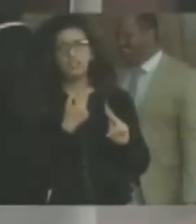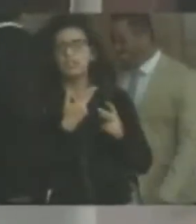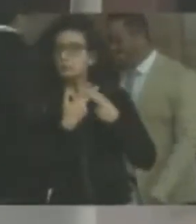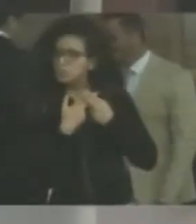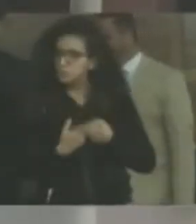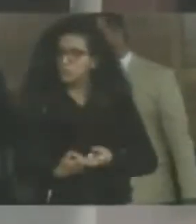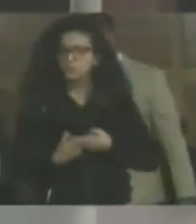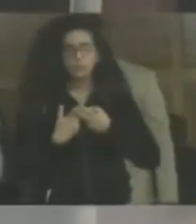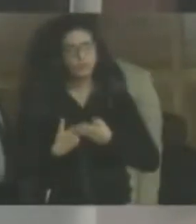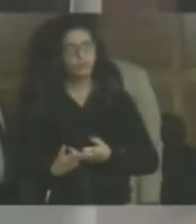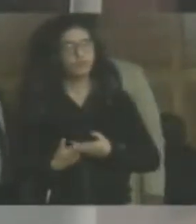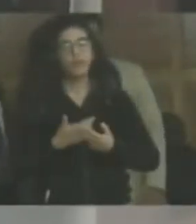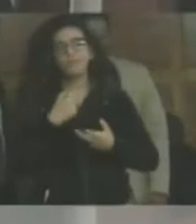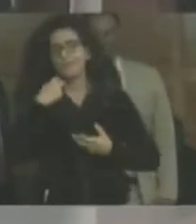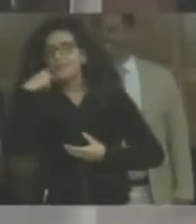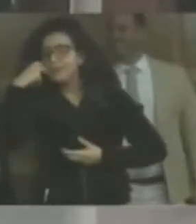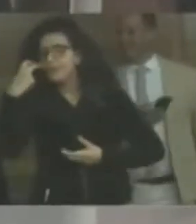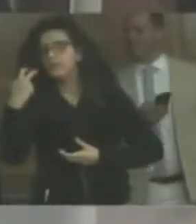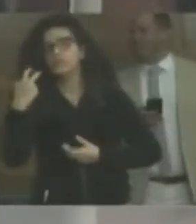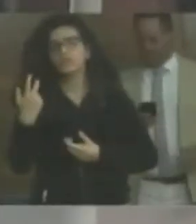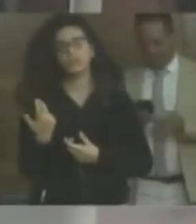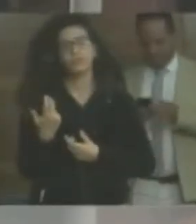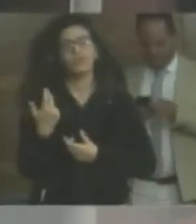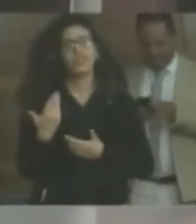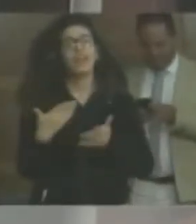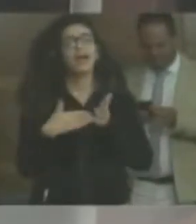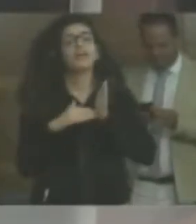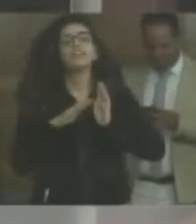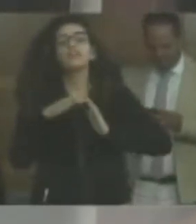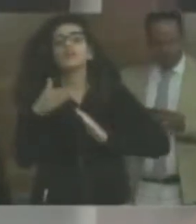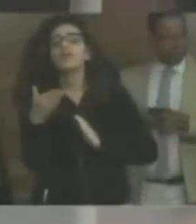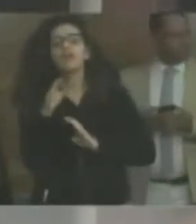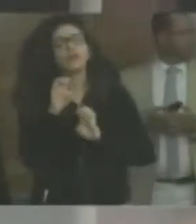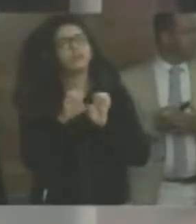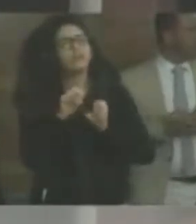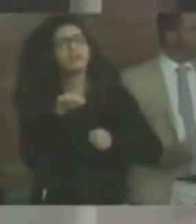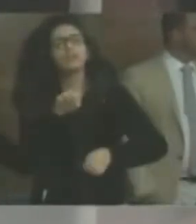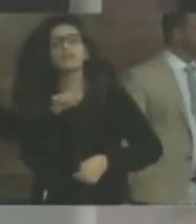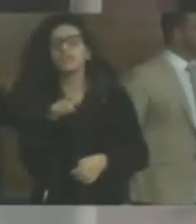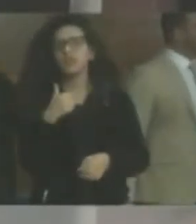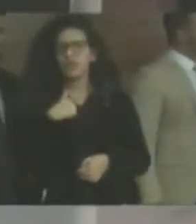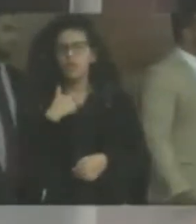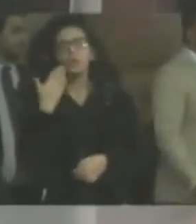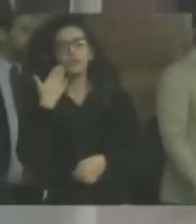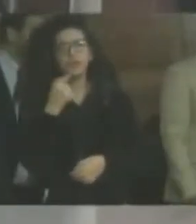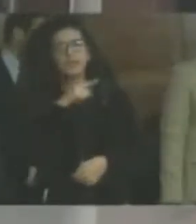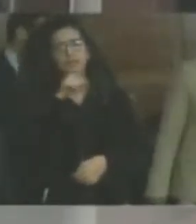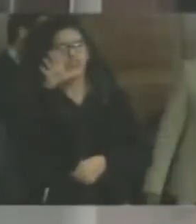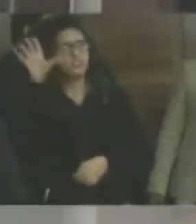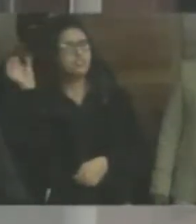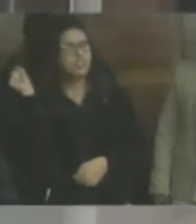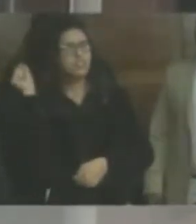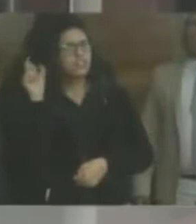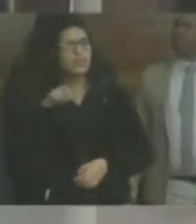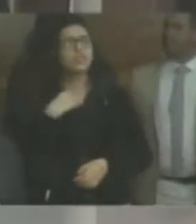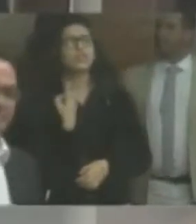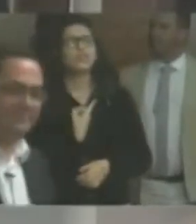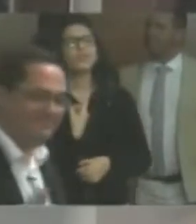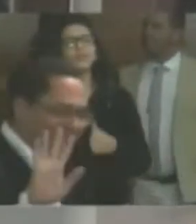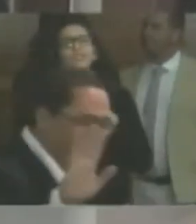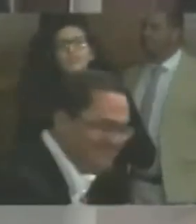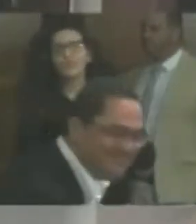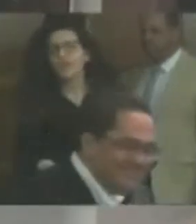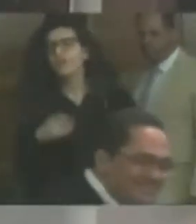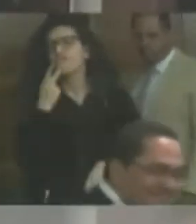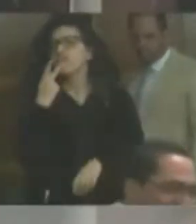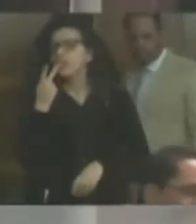suporta. Isso é uma vergonha. Até quando, Enio? Eu sei que vocês estão nos ouvindo. Nós vamos estar aqui falando sobre a